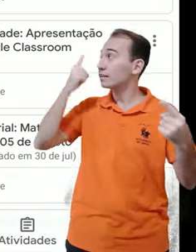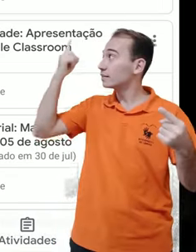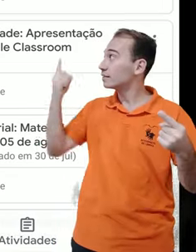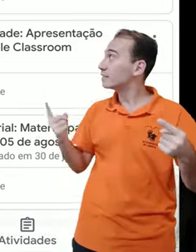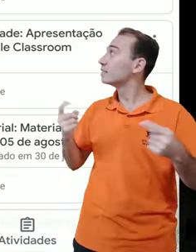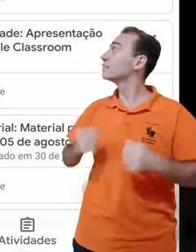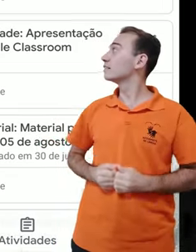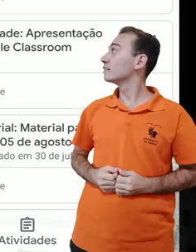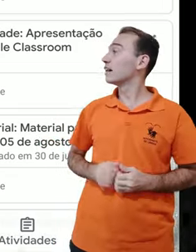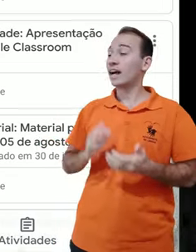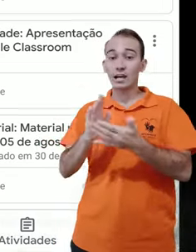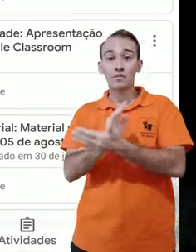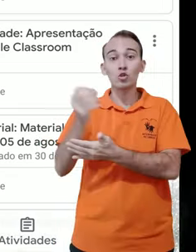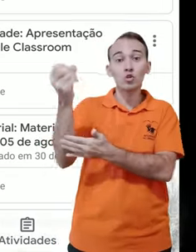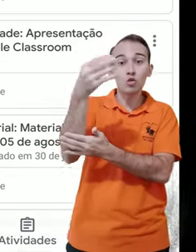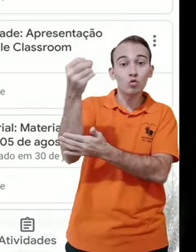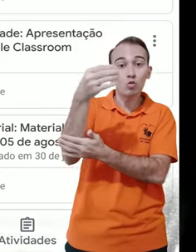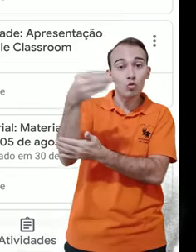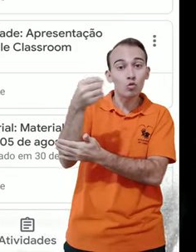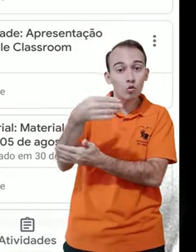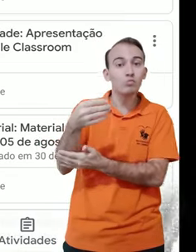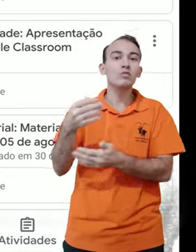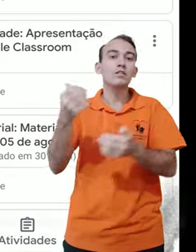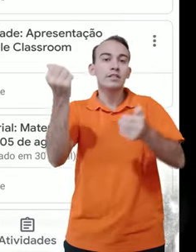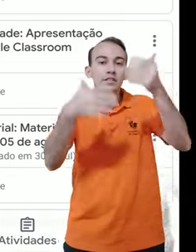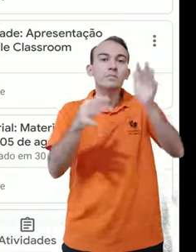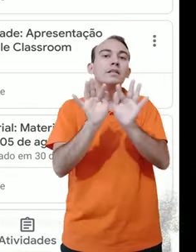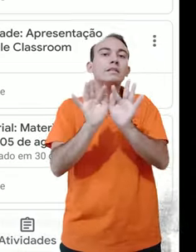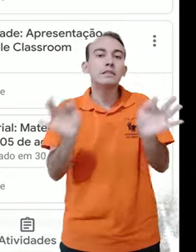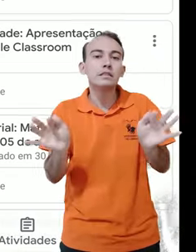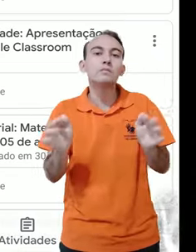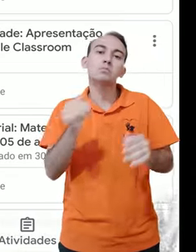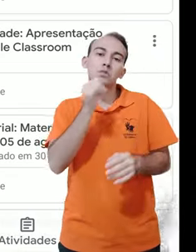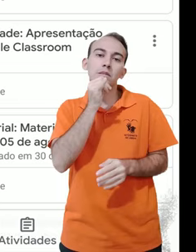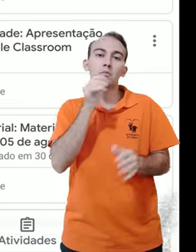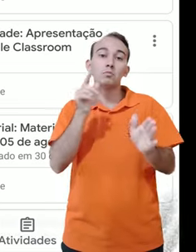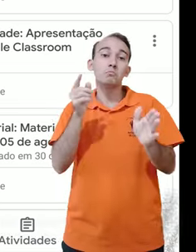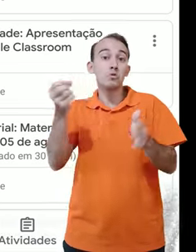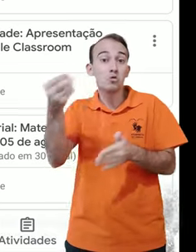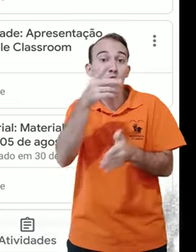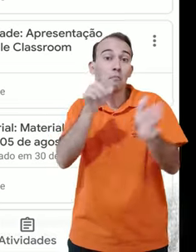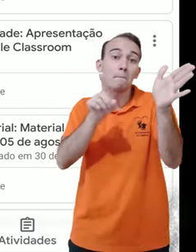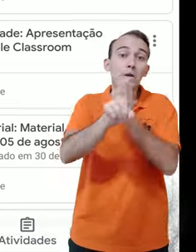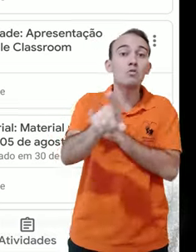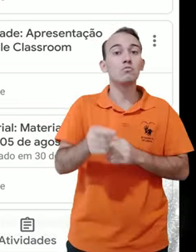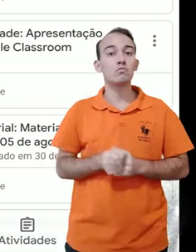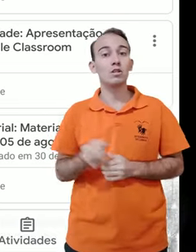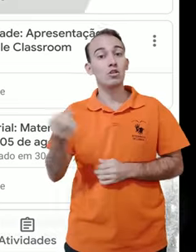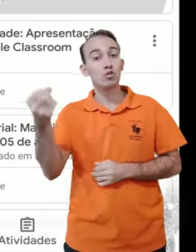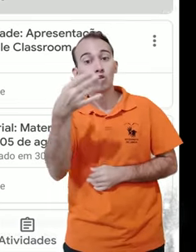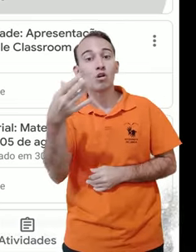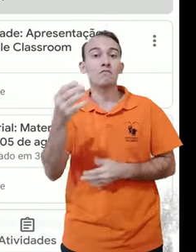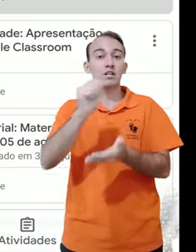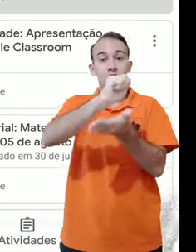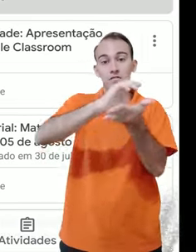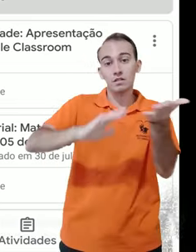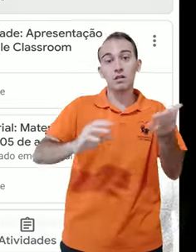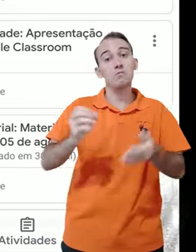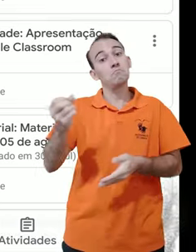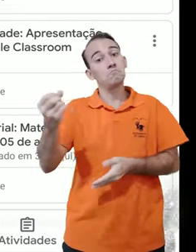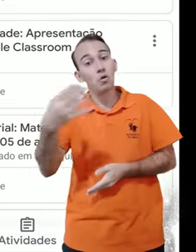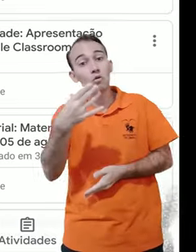atividades aparecem como forma de notificação apenas especificando se é uma nova pergunta uma nova atividade